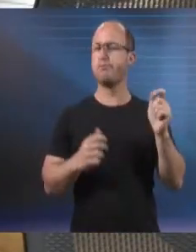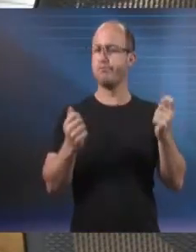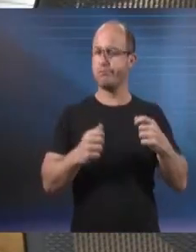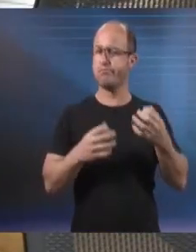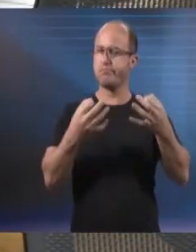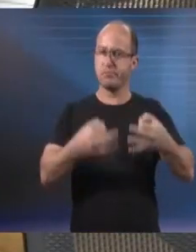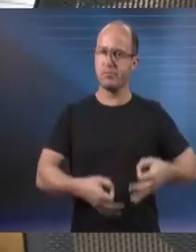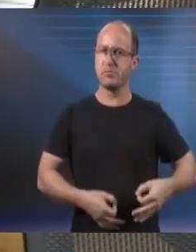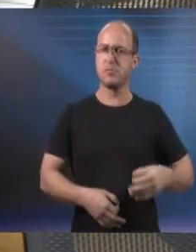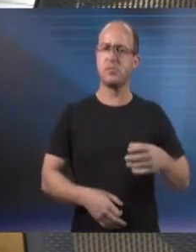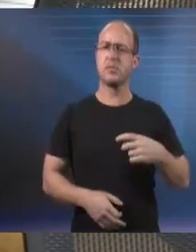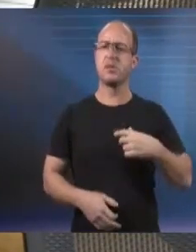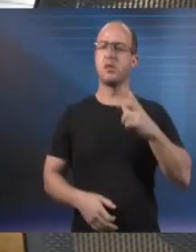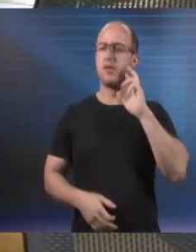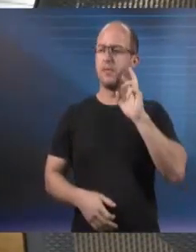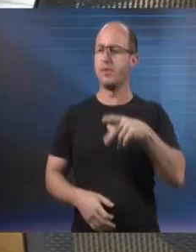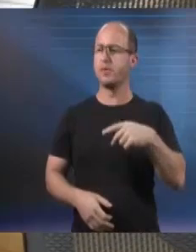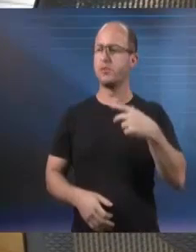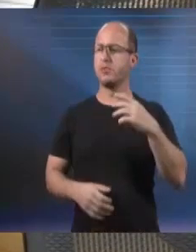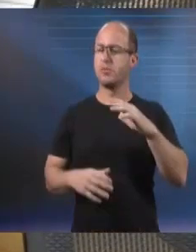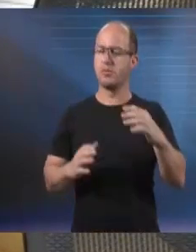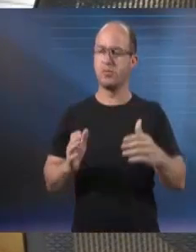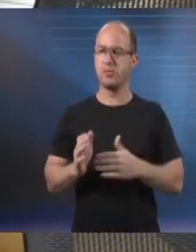e visto por todos que